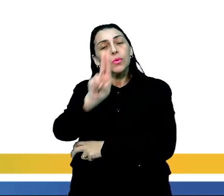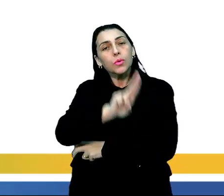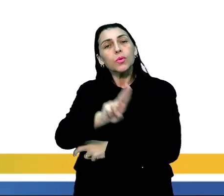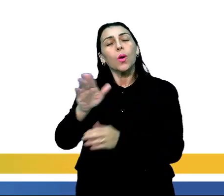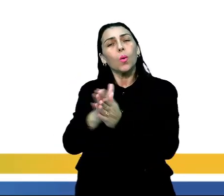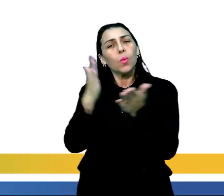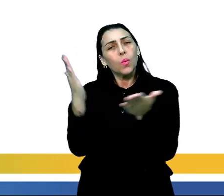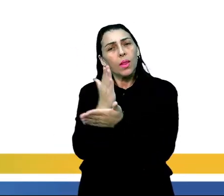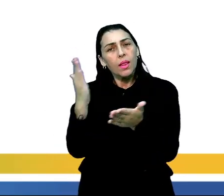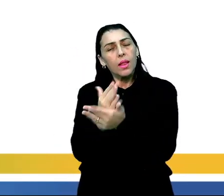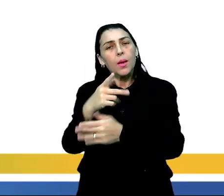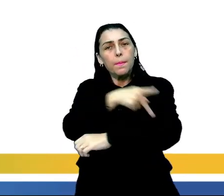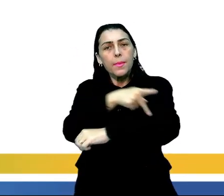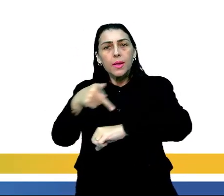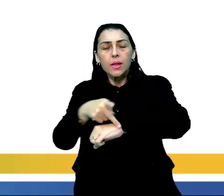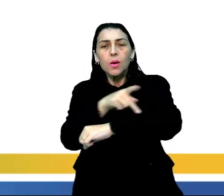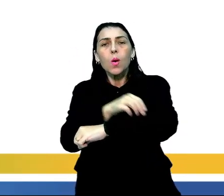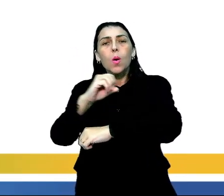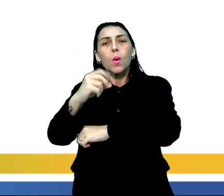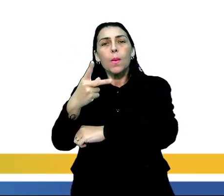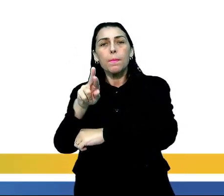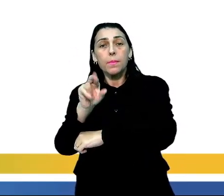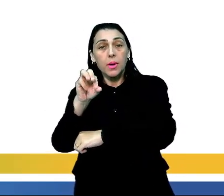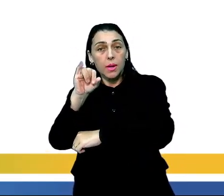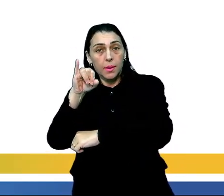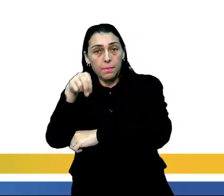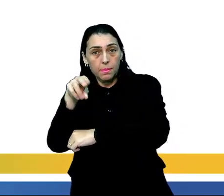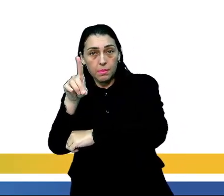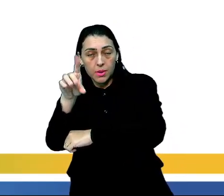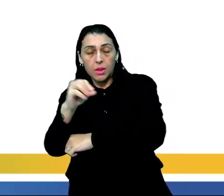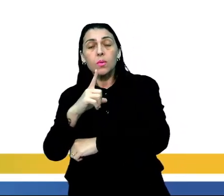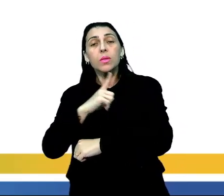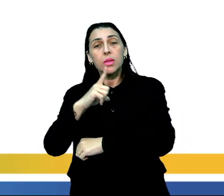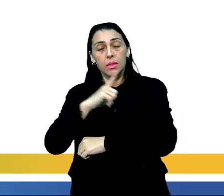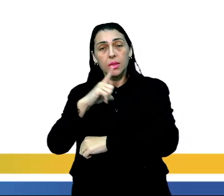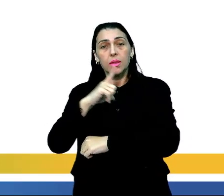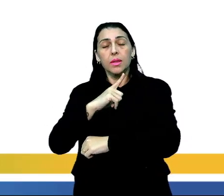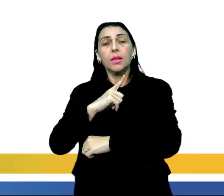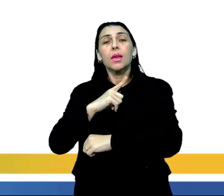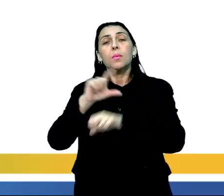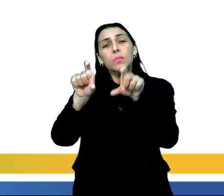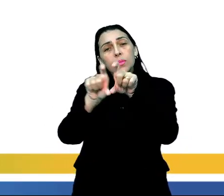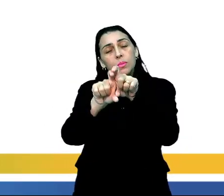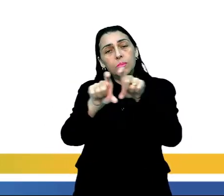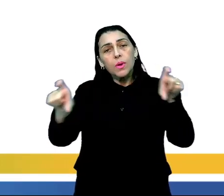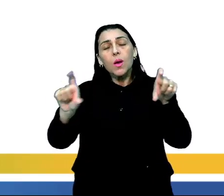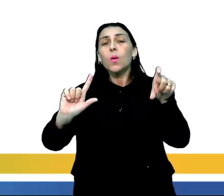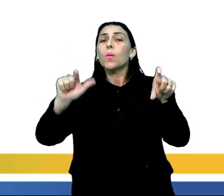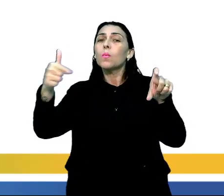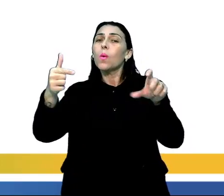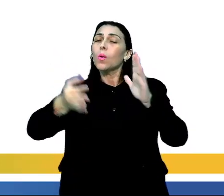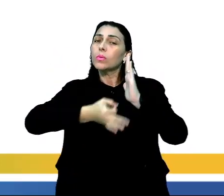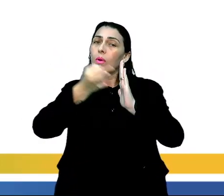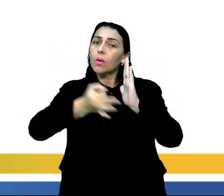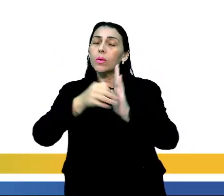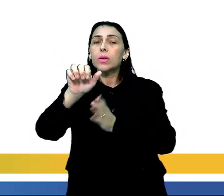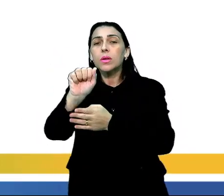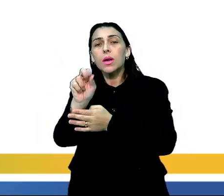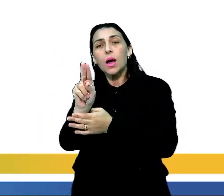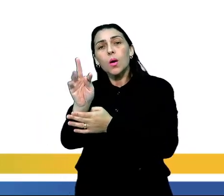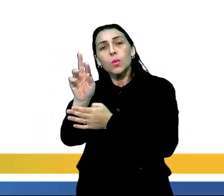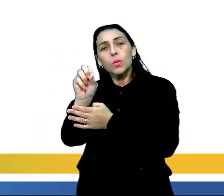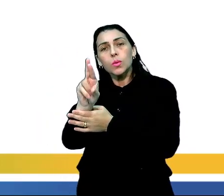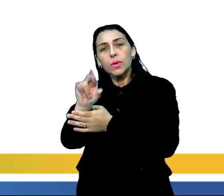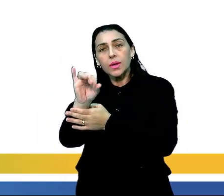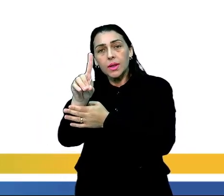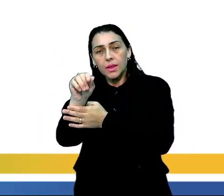muito conhecida que é a Pedagogia do Oprimido. Então, nós temos até nesse parágrafo aqui outro argumento de autoridade, que é Paulo